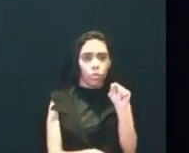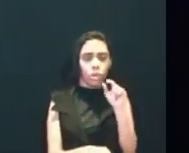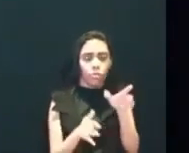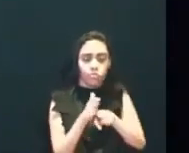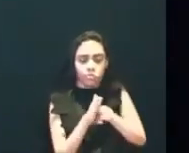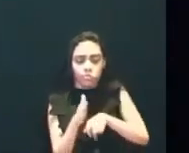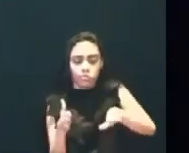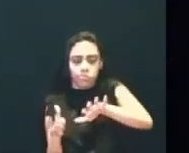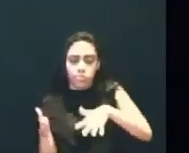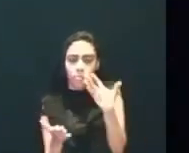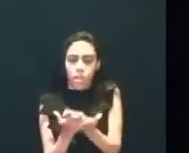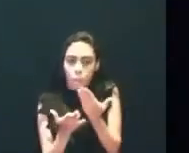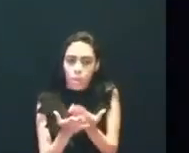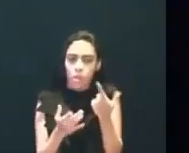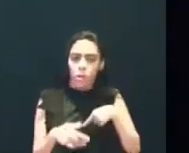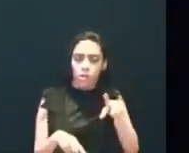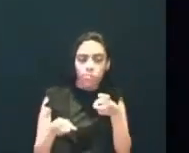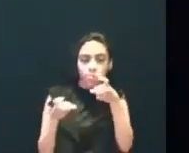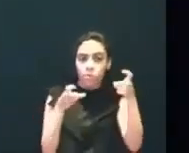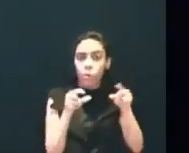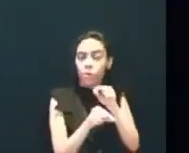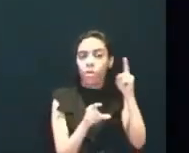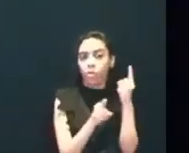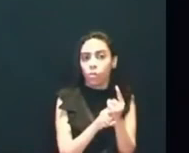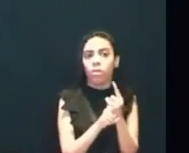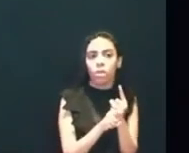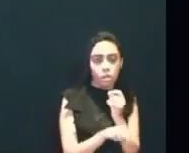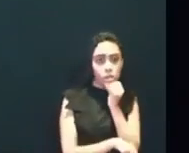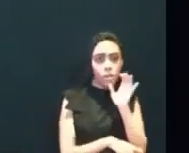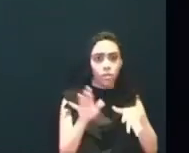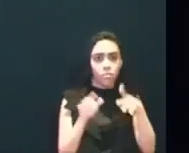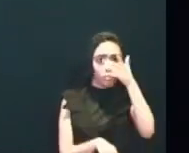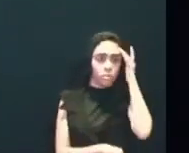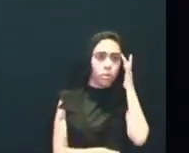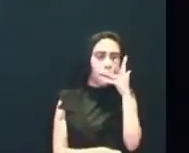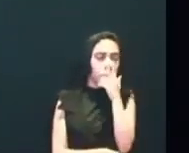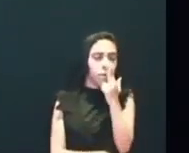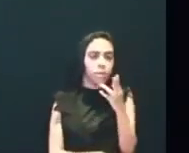estudos moleculares, a gente consegue detectar, às vezes, pacientes que